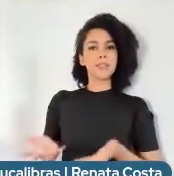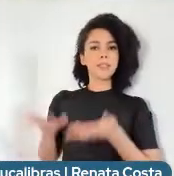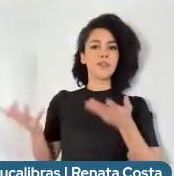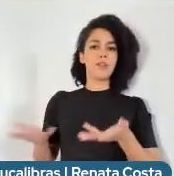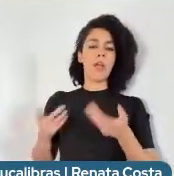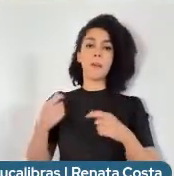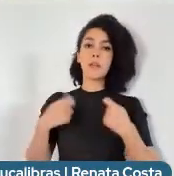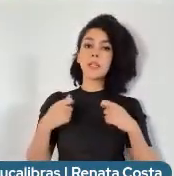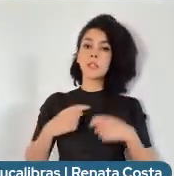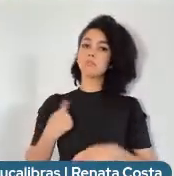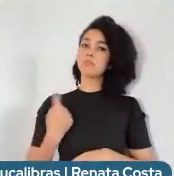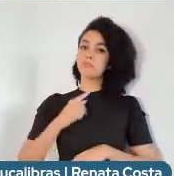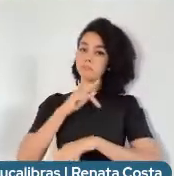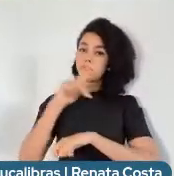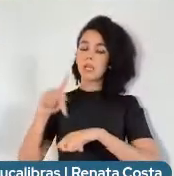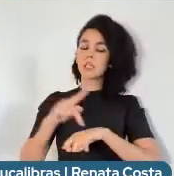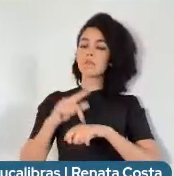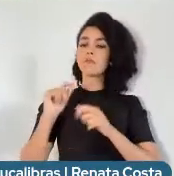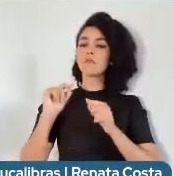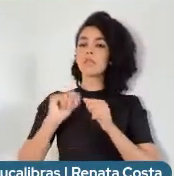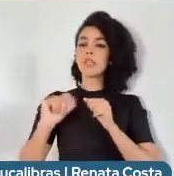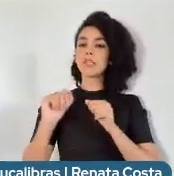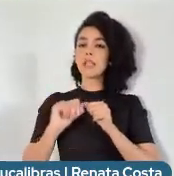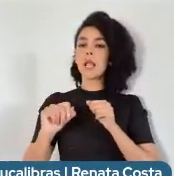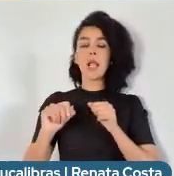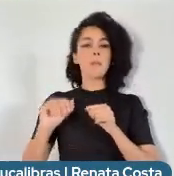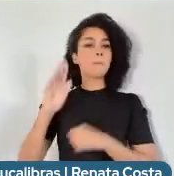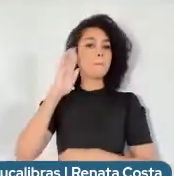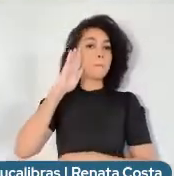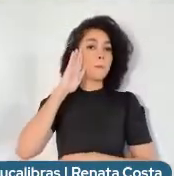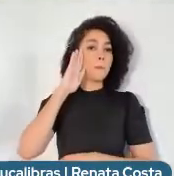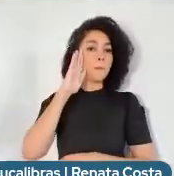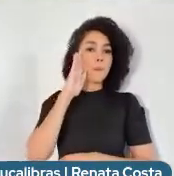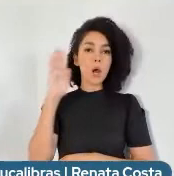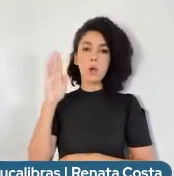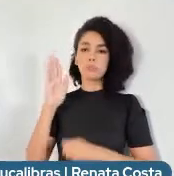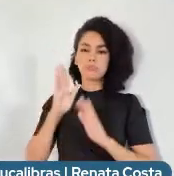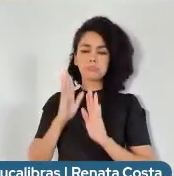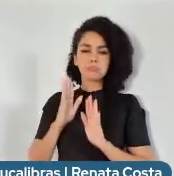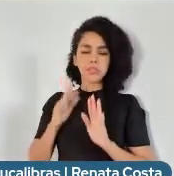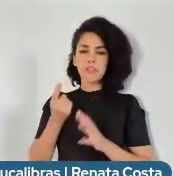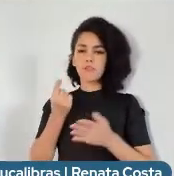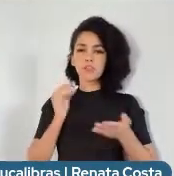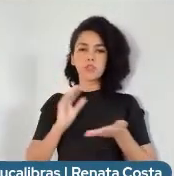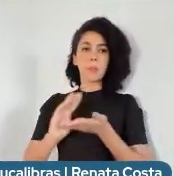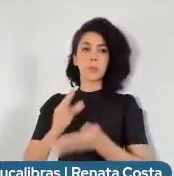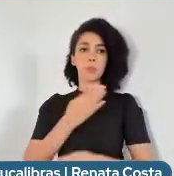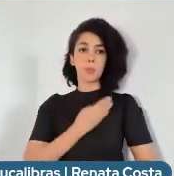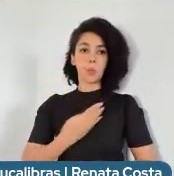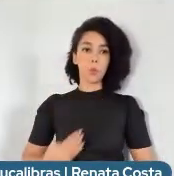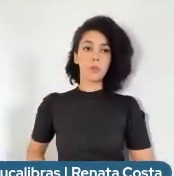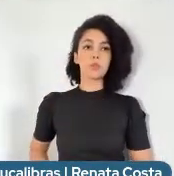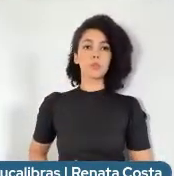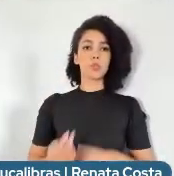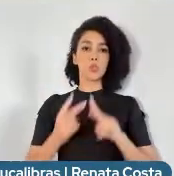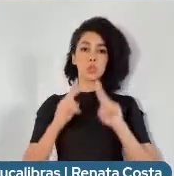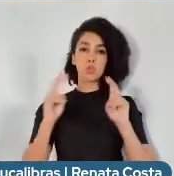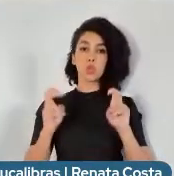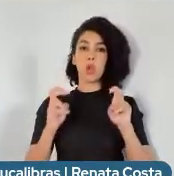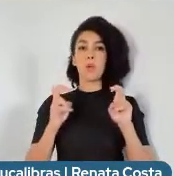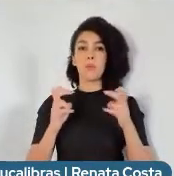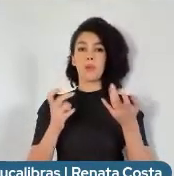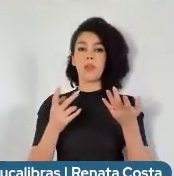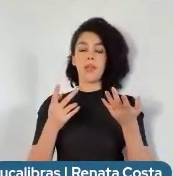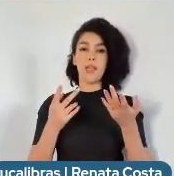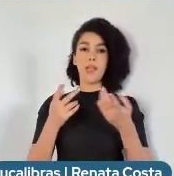enquanto país, né, fazer e priorizar investimentos públicos relacionados à ciência,